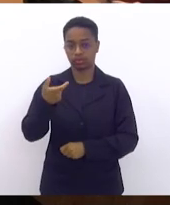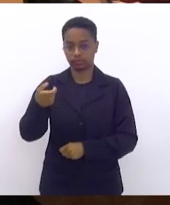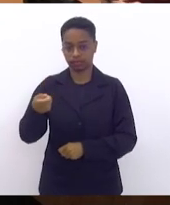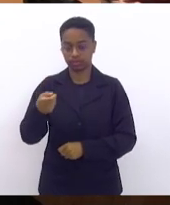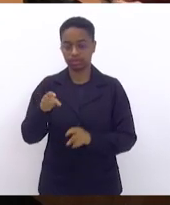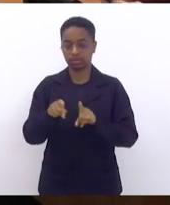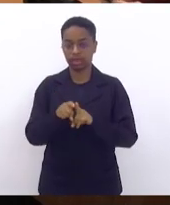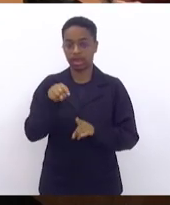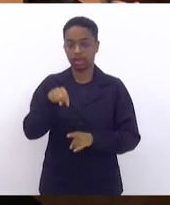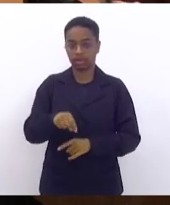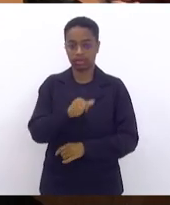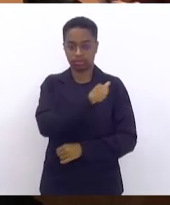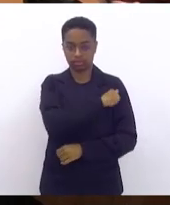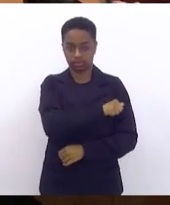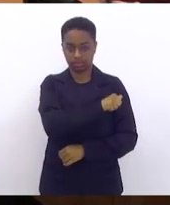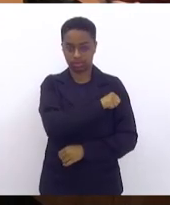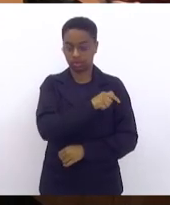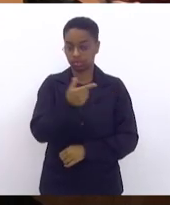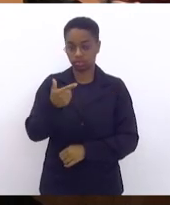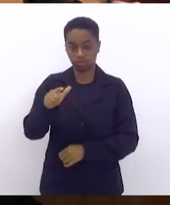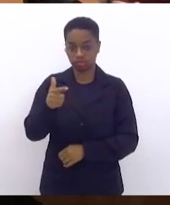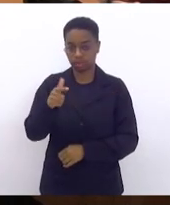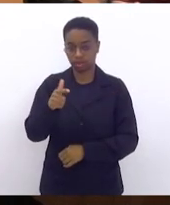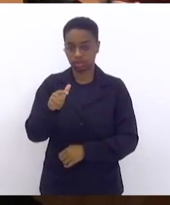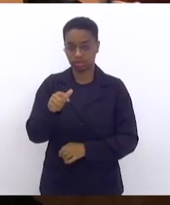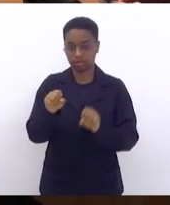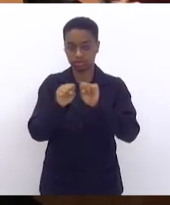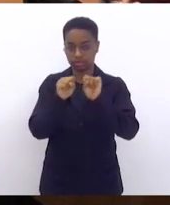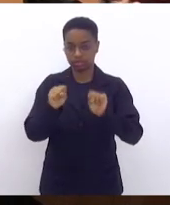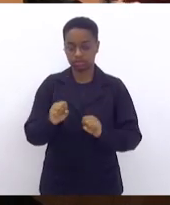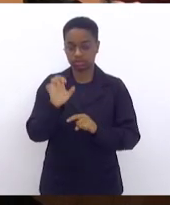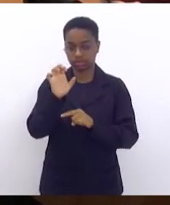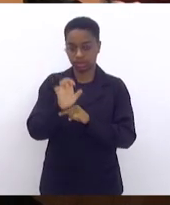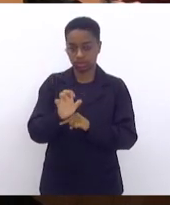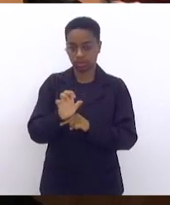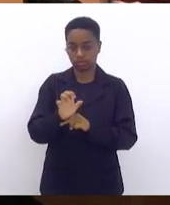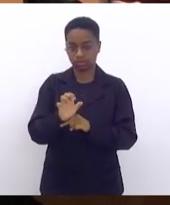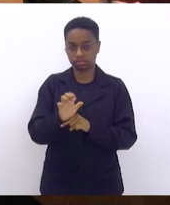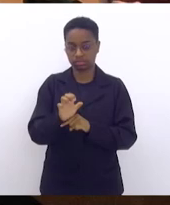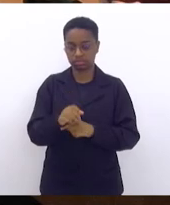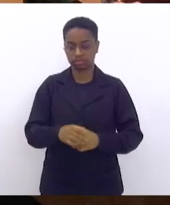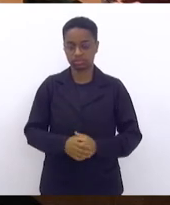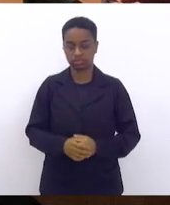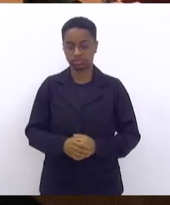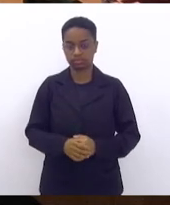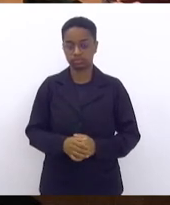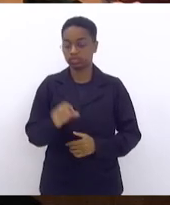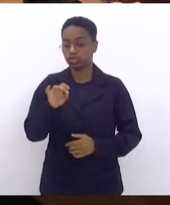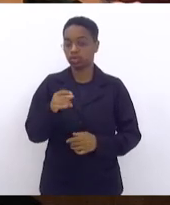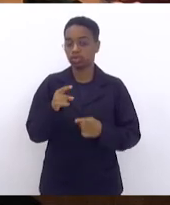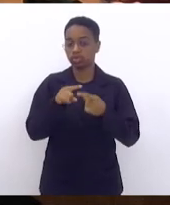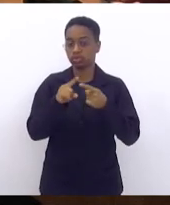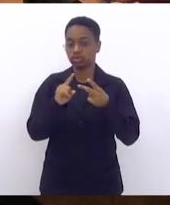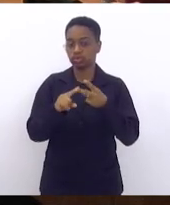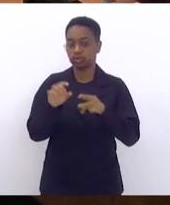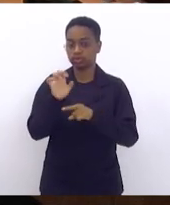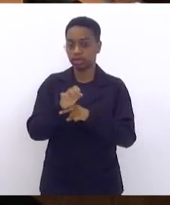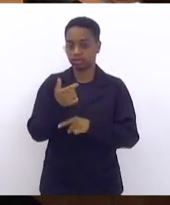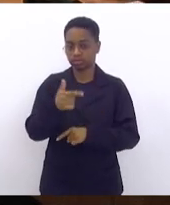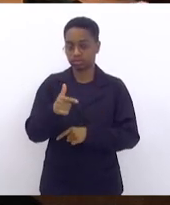é um dos dois estados que não tem esse sistema estadual, eu ia pedir que Vossa Excelência, que tem